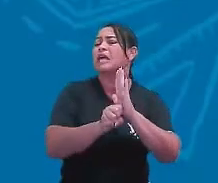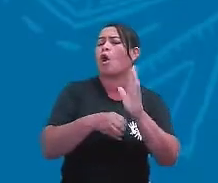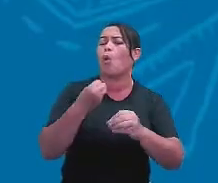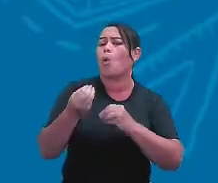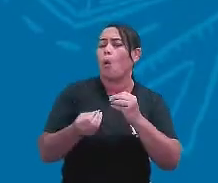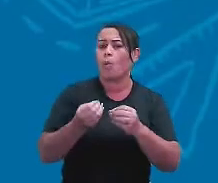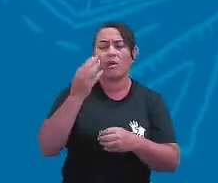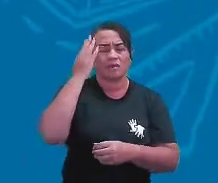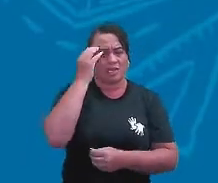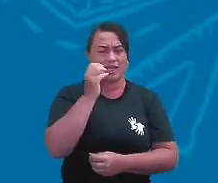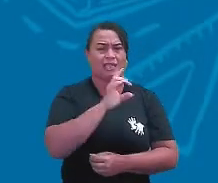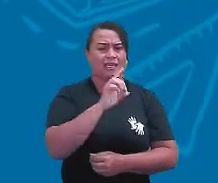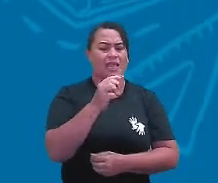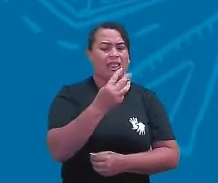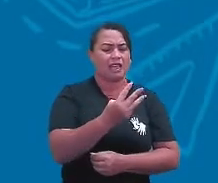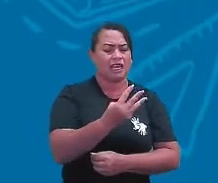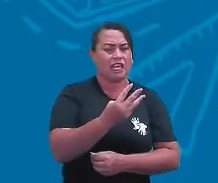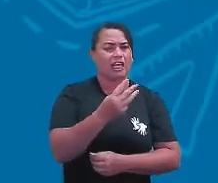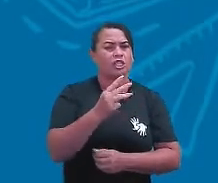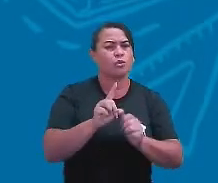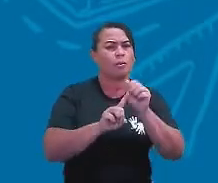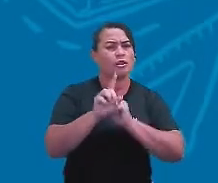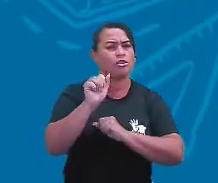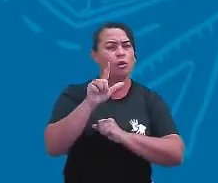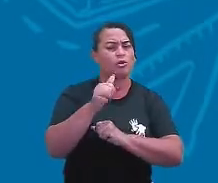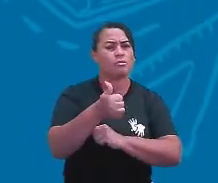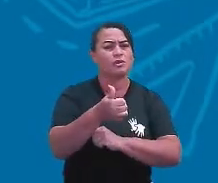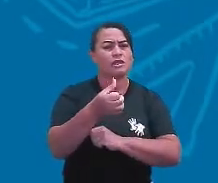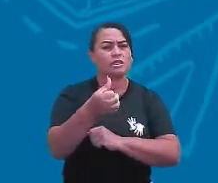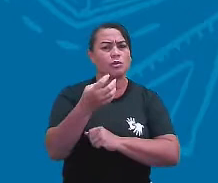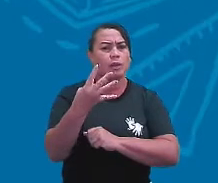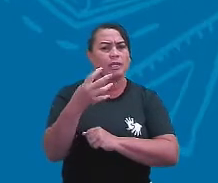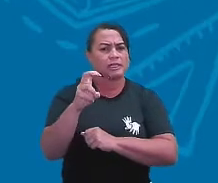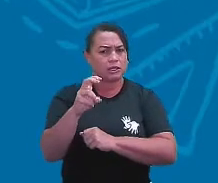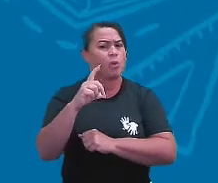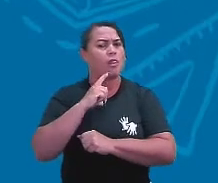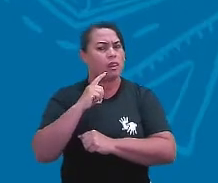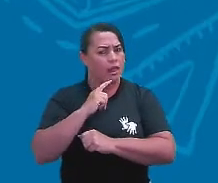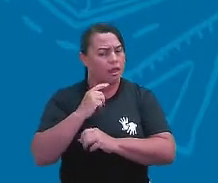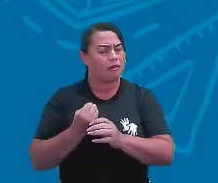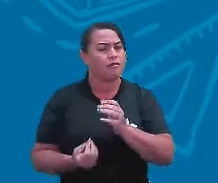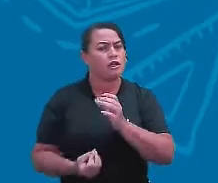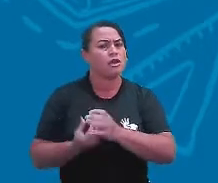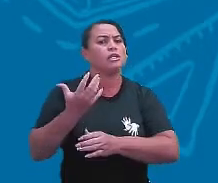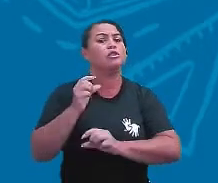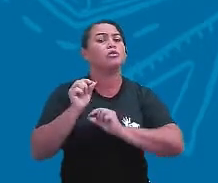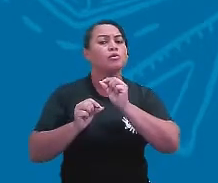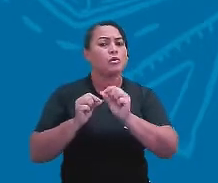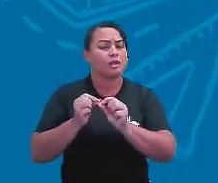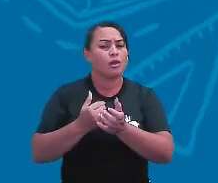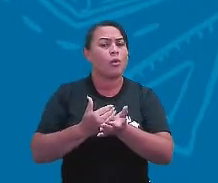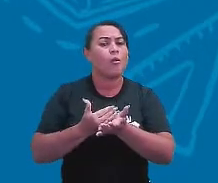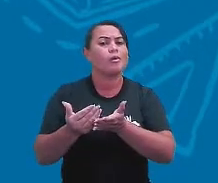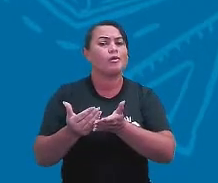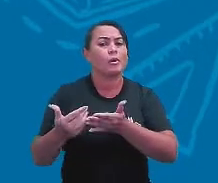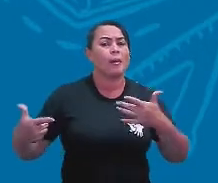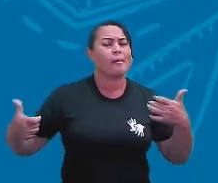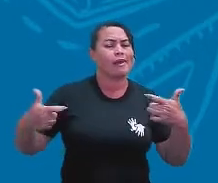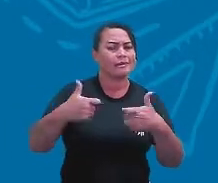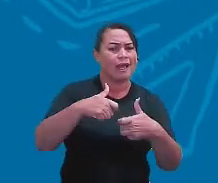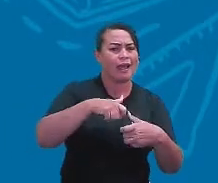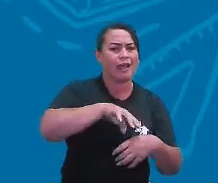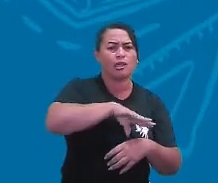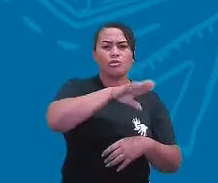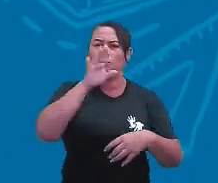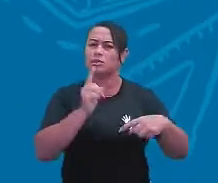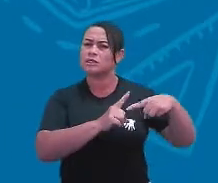sei que 3 de agosto de 1645 ocorreu aí a Batalha do Monte das Tabocas. Mas como